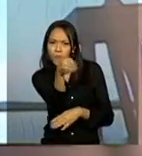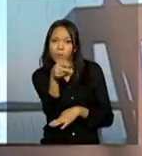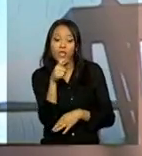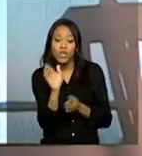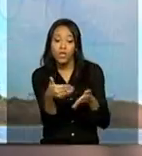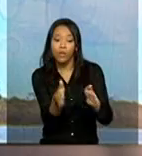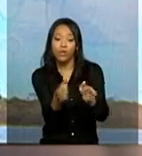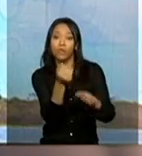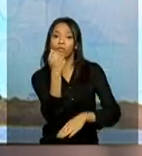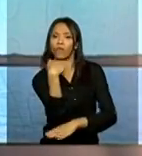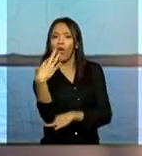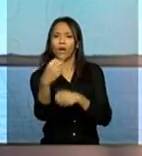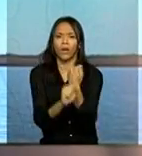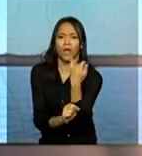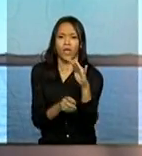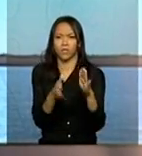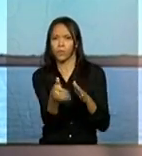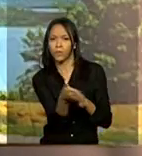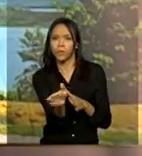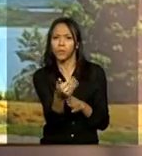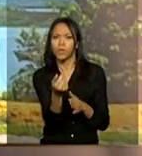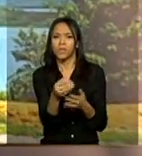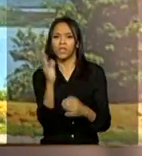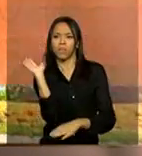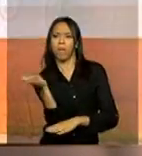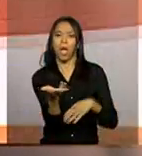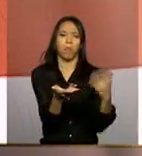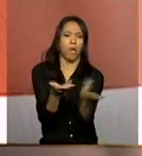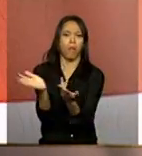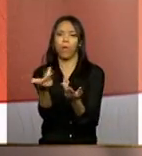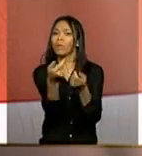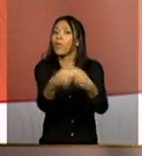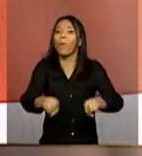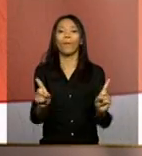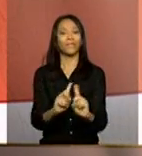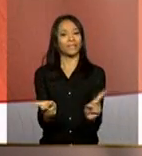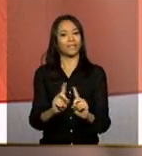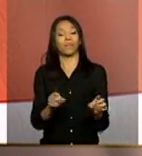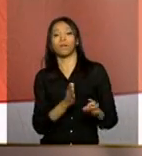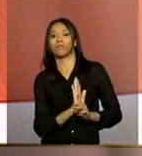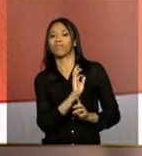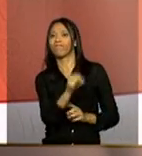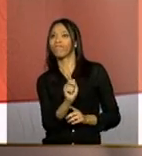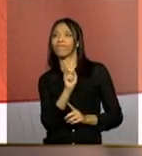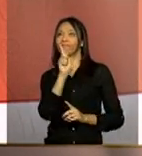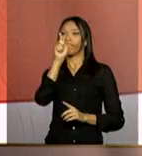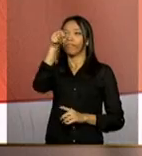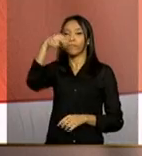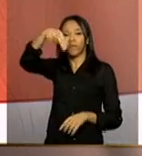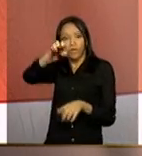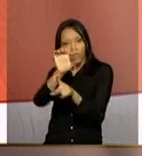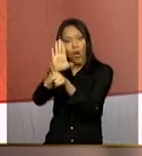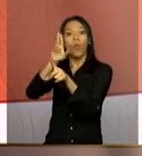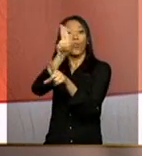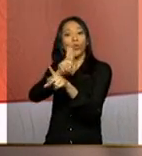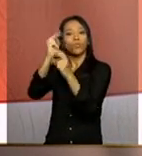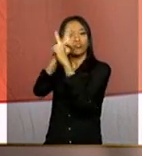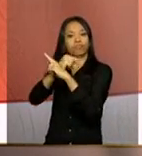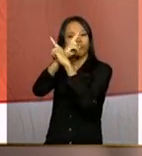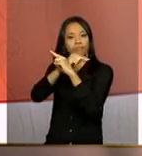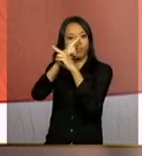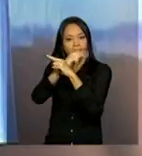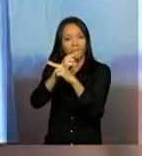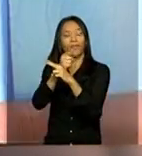como o Amazonas, com menor impacto ambiental. Nas regiões Nordeste e Sul, a força dos ventos se transforma em energia